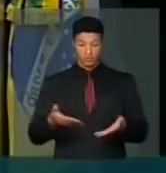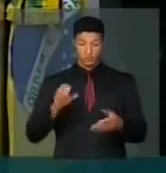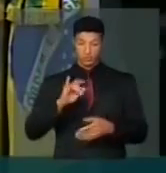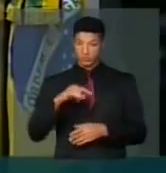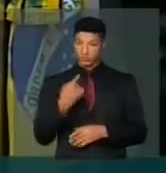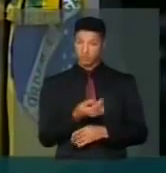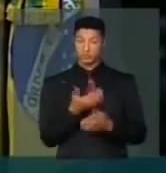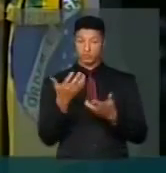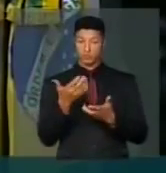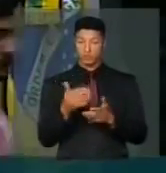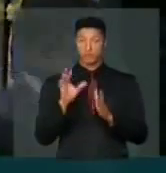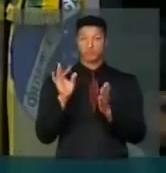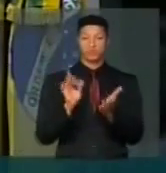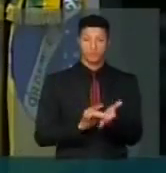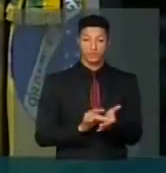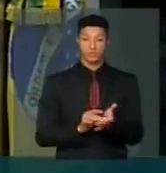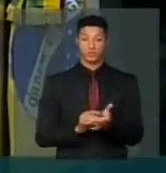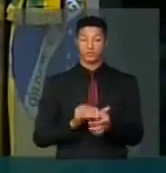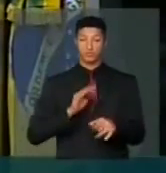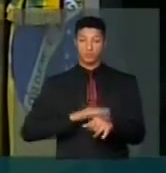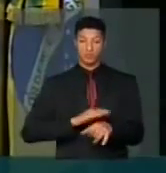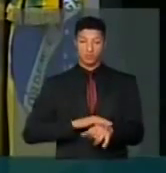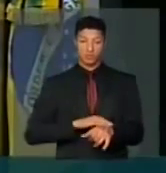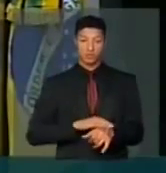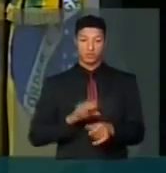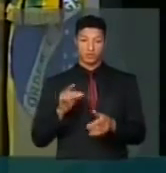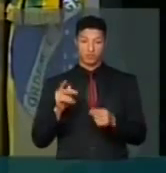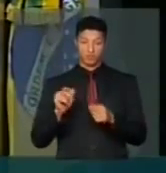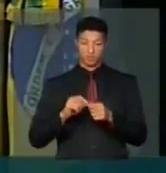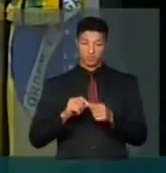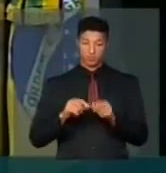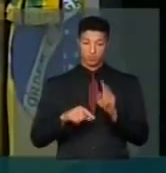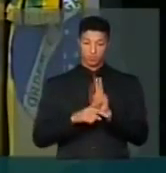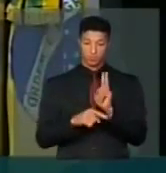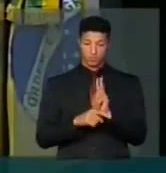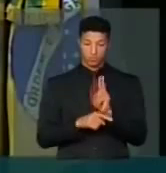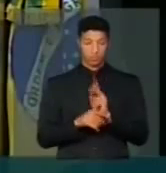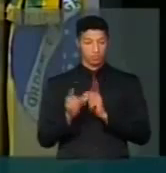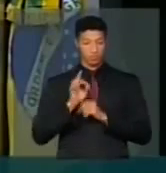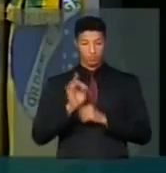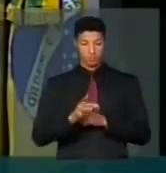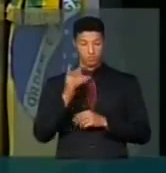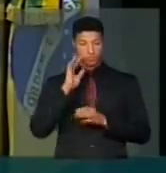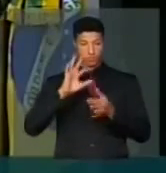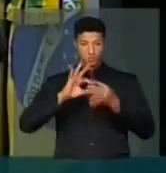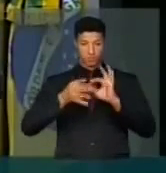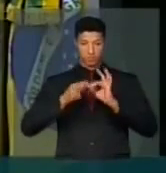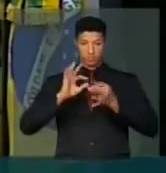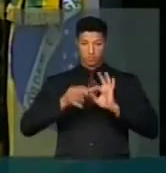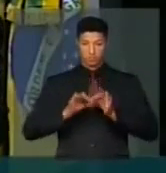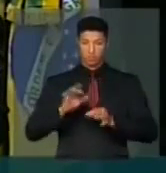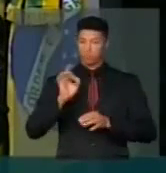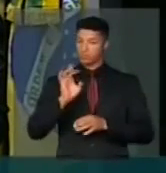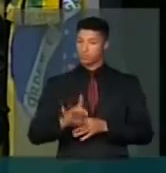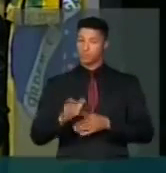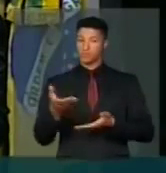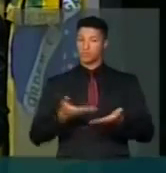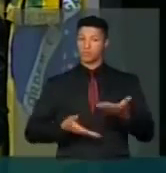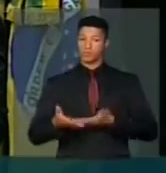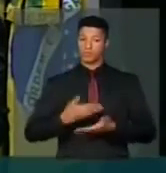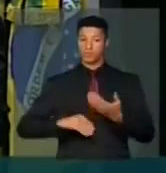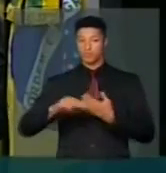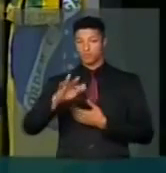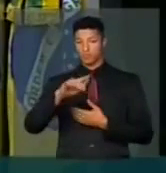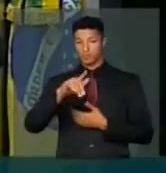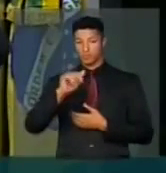se nós queremos, de fato, nesse momento, fazer uma defesa, não apenas das Olimpíadas, não apenas atender ao